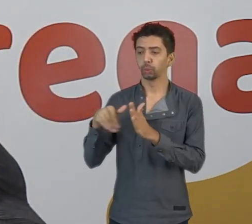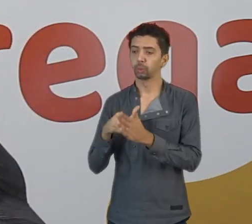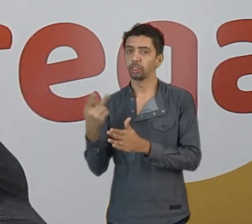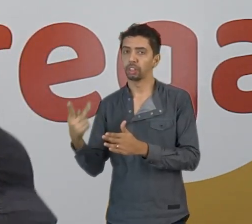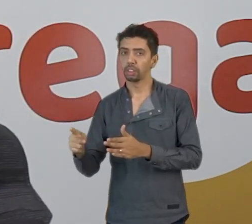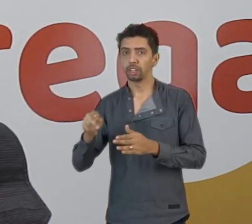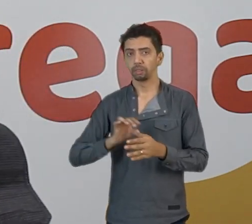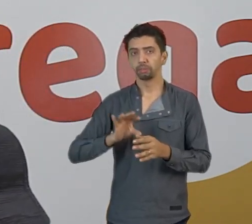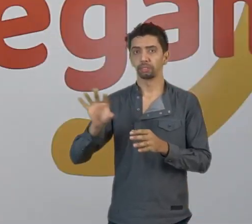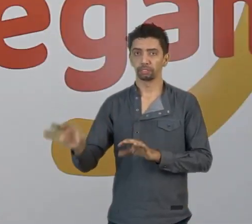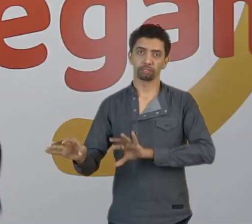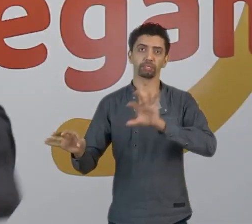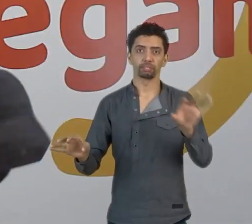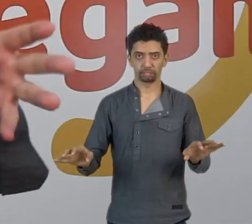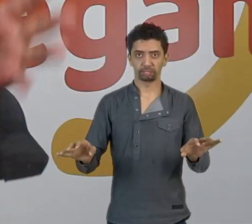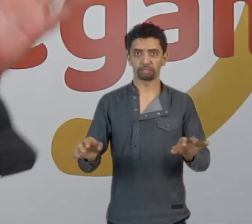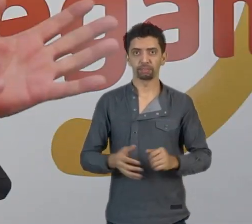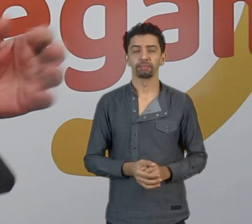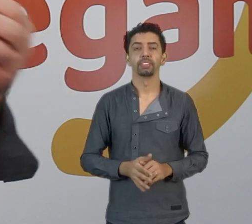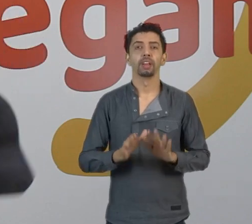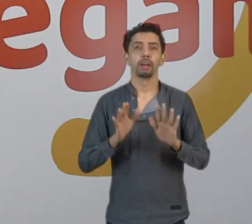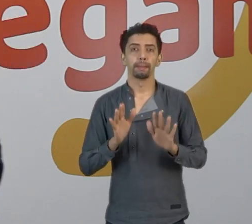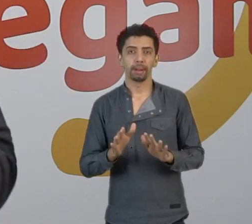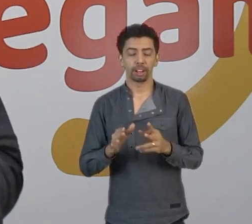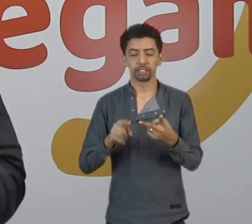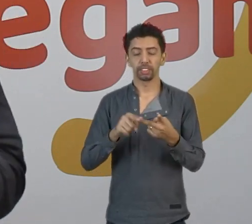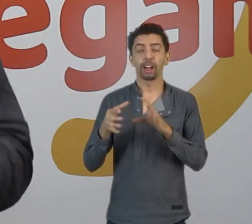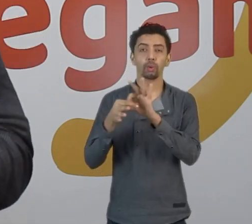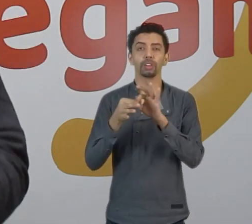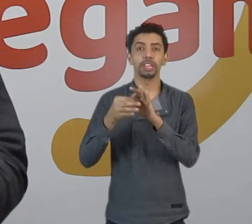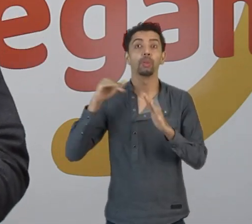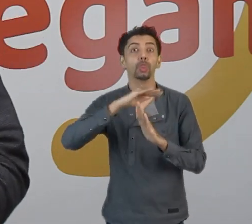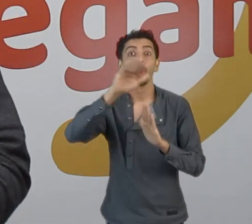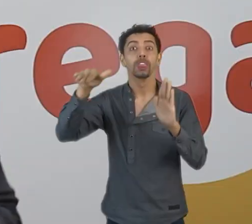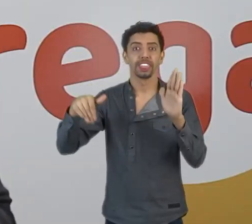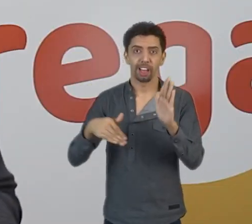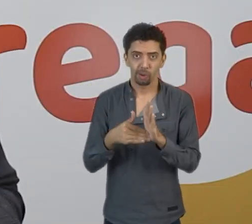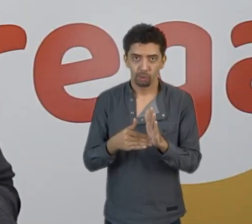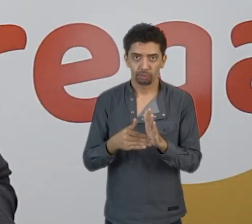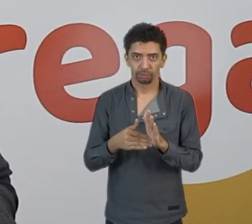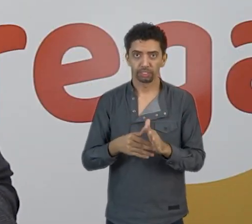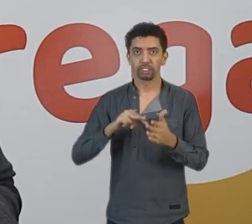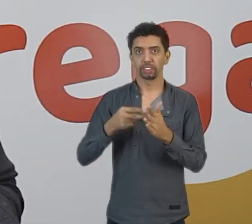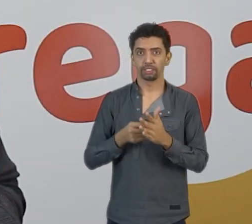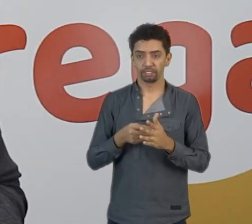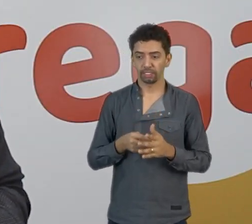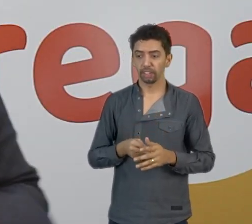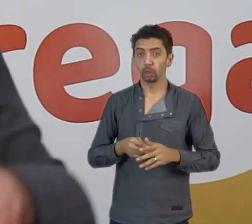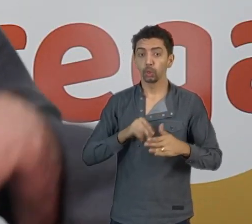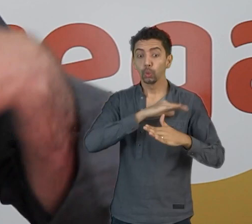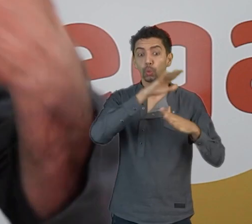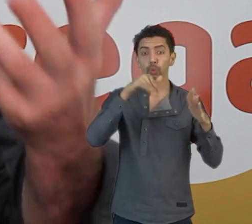Fairy ou para ela preserva se aquele património para quem pede direito já na União total